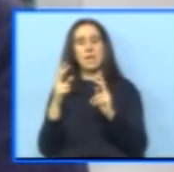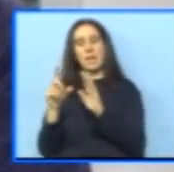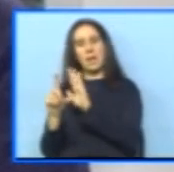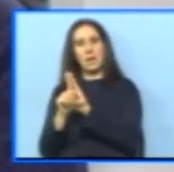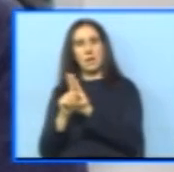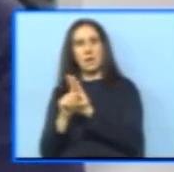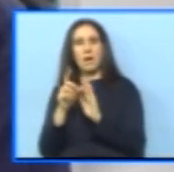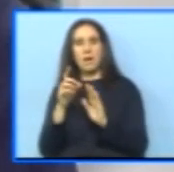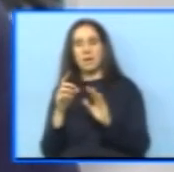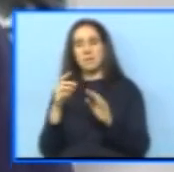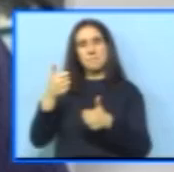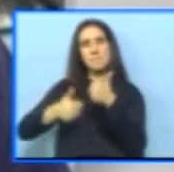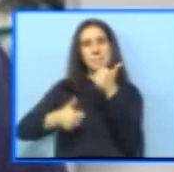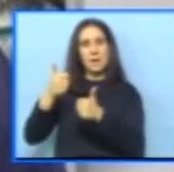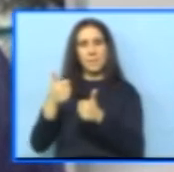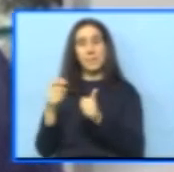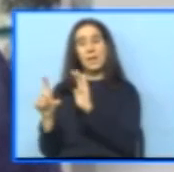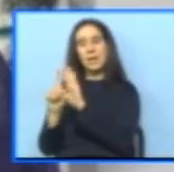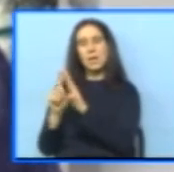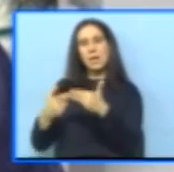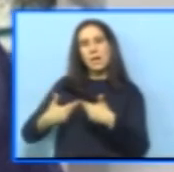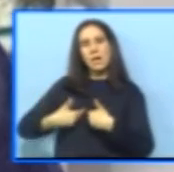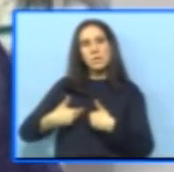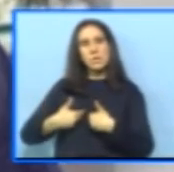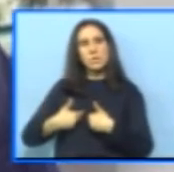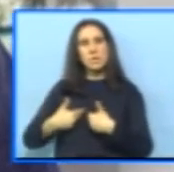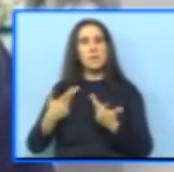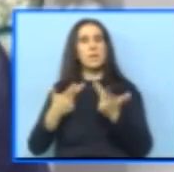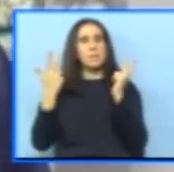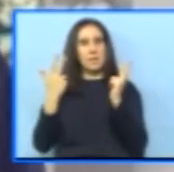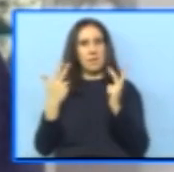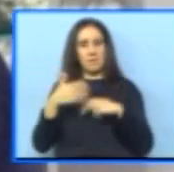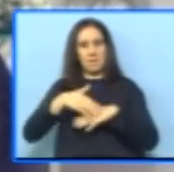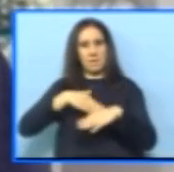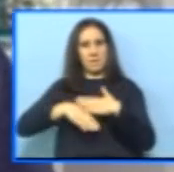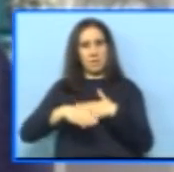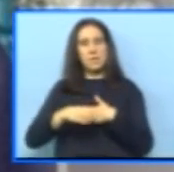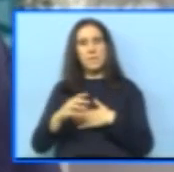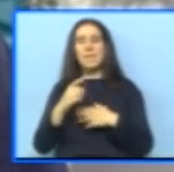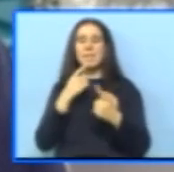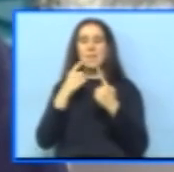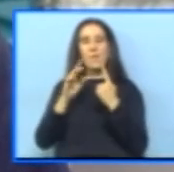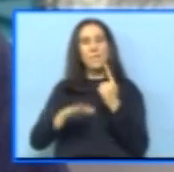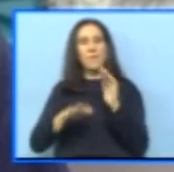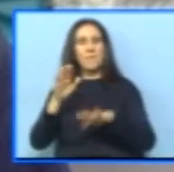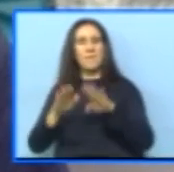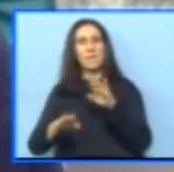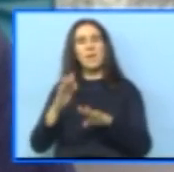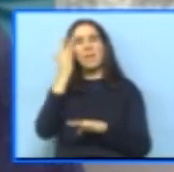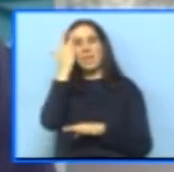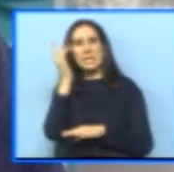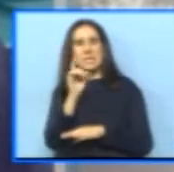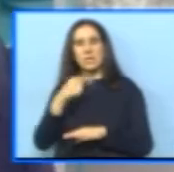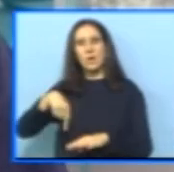entender a lei como uma ajuda ao exercício da liberdade. E muitas vezes esse diálogo não é fácil e nós não o percebemos.